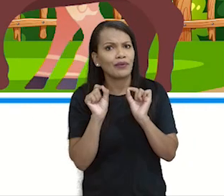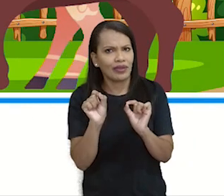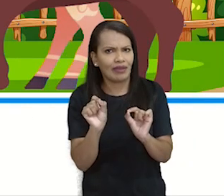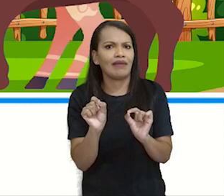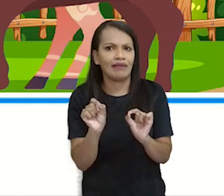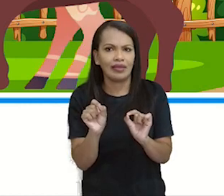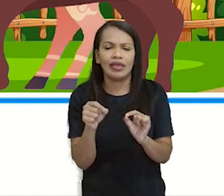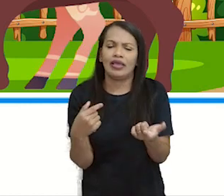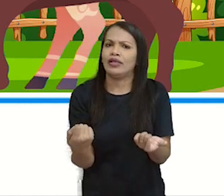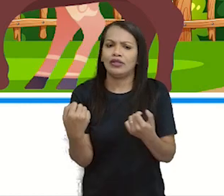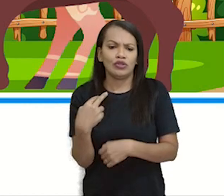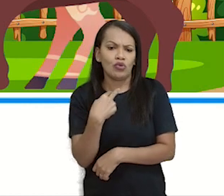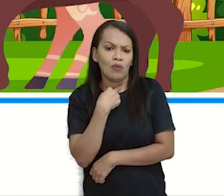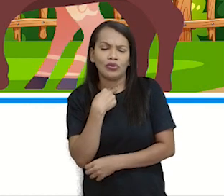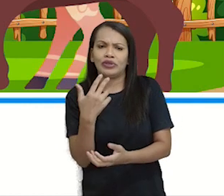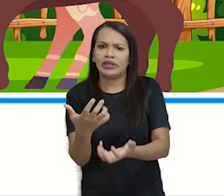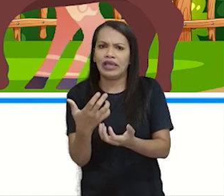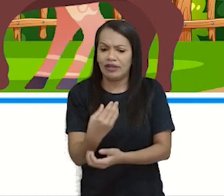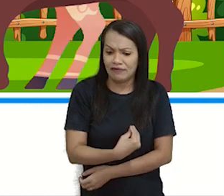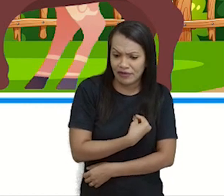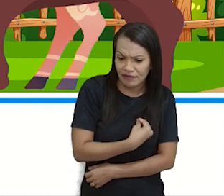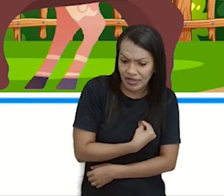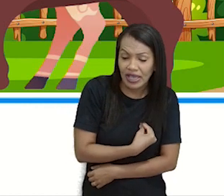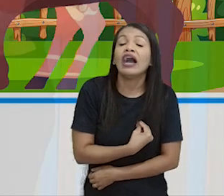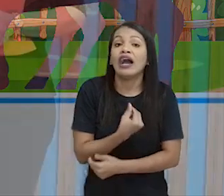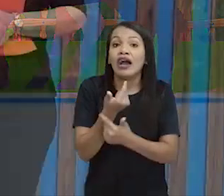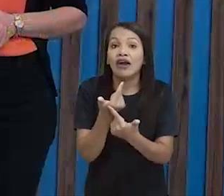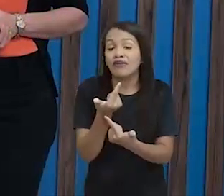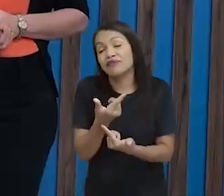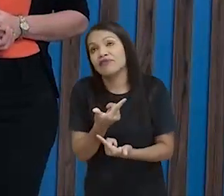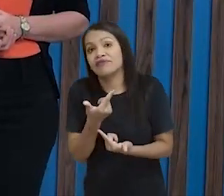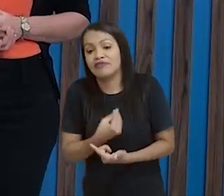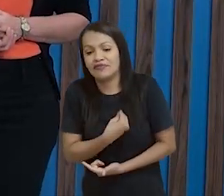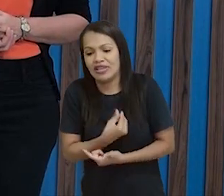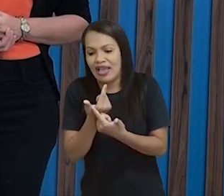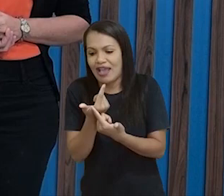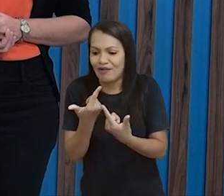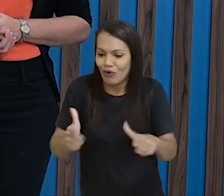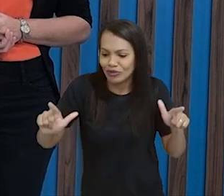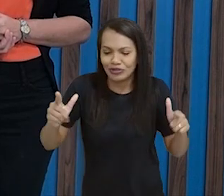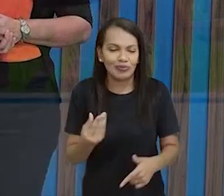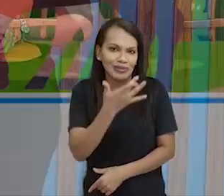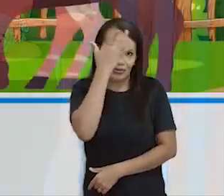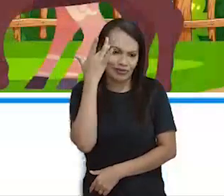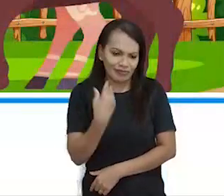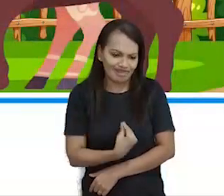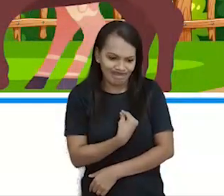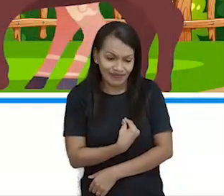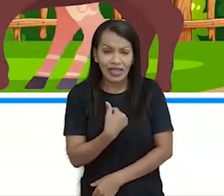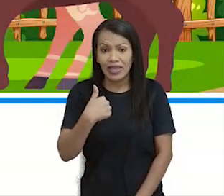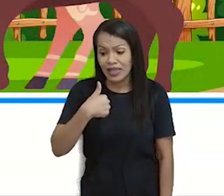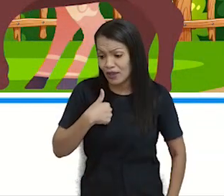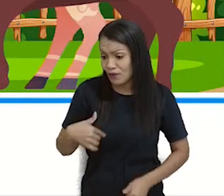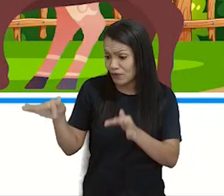isso? Que ele não poderia querer viver a vida do outro, entenderam? Ele acabou dizendo assim, olha só, nossa, eu